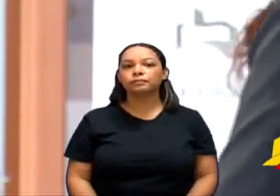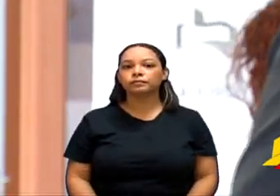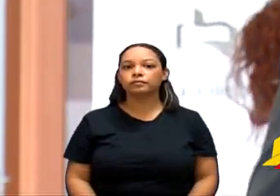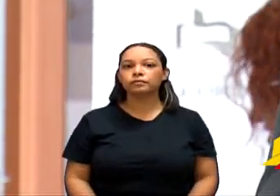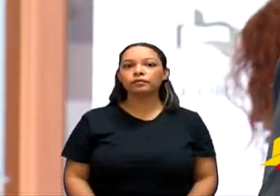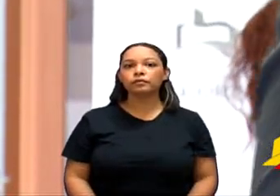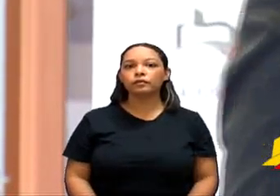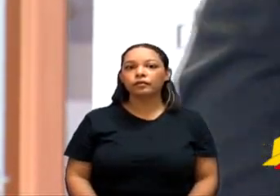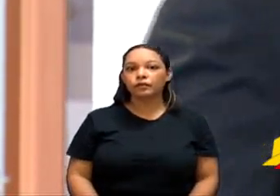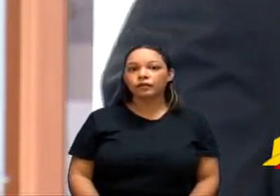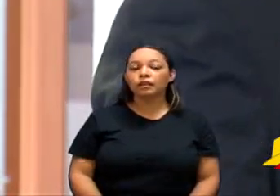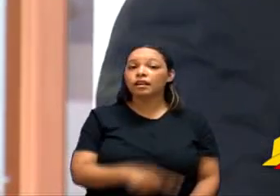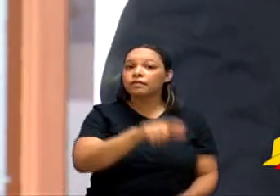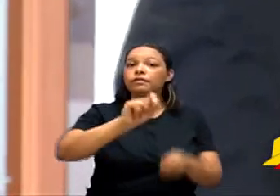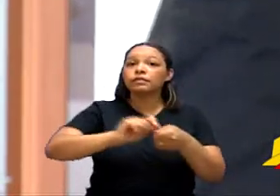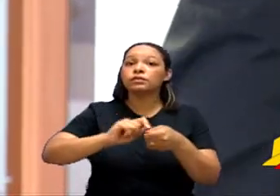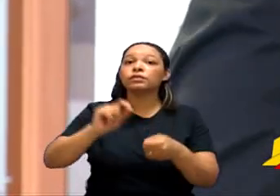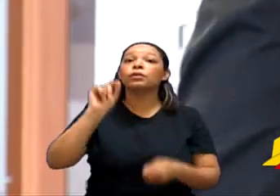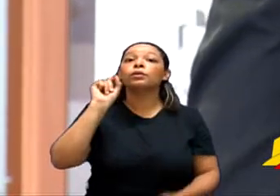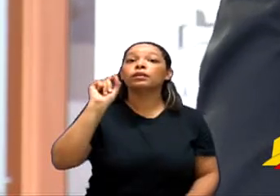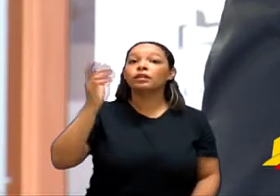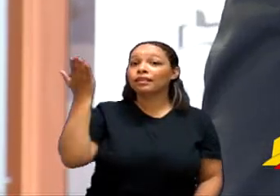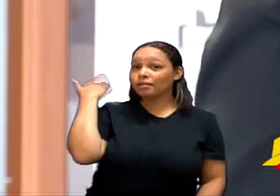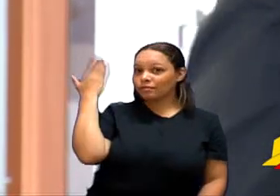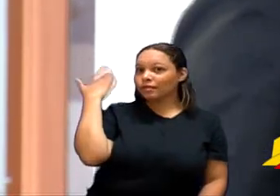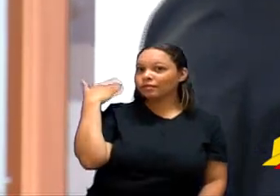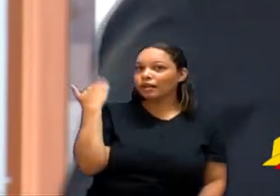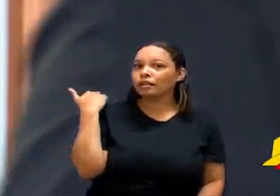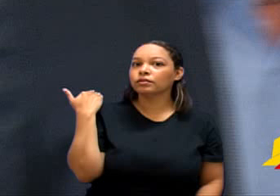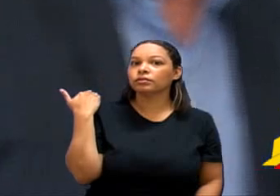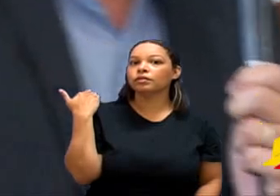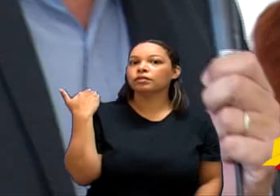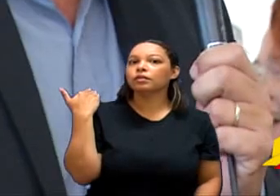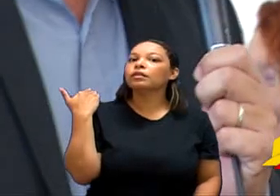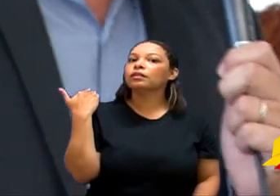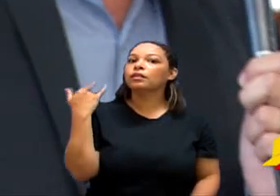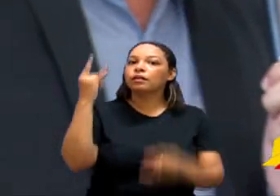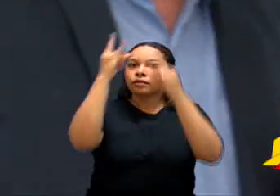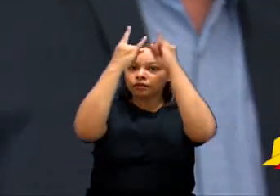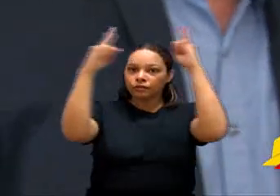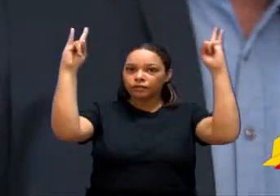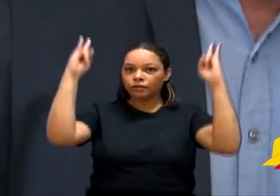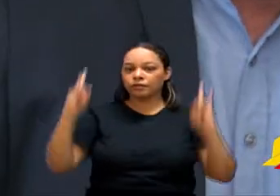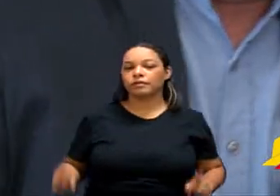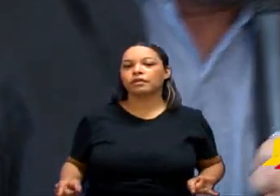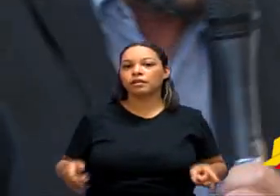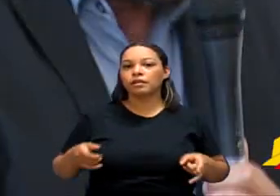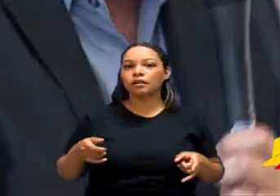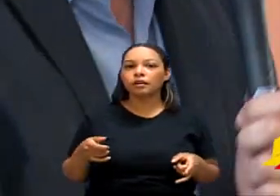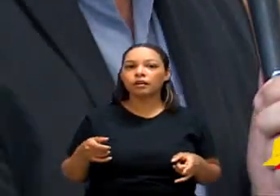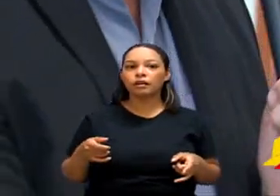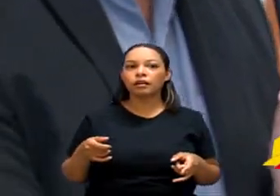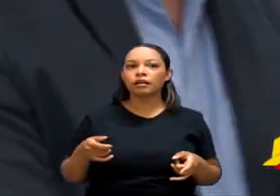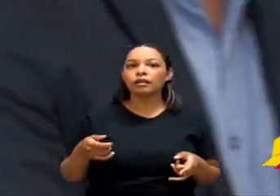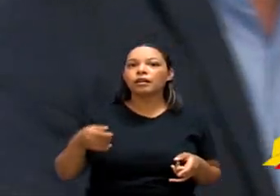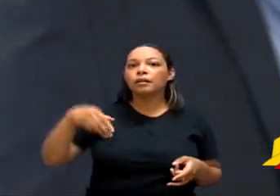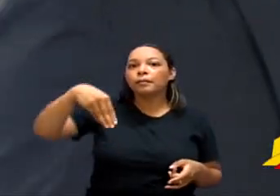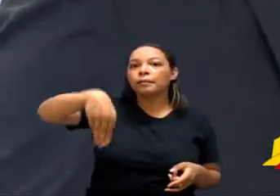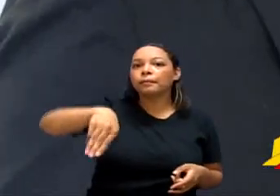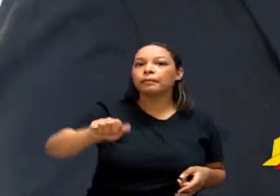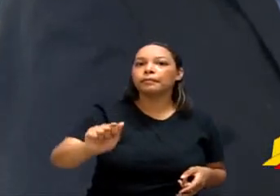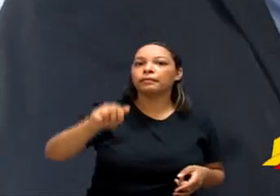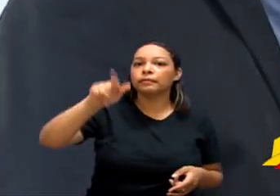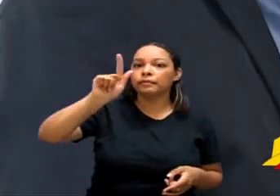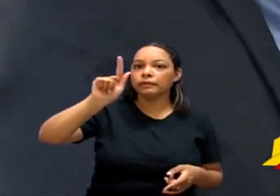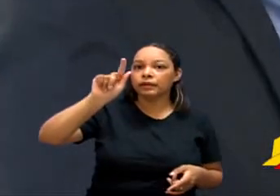Sabe o que faziam? O coitadinho que estava vendendo goiaba no carrinho de mão, eu já vi fiscal chegar e macetar o pé, pisar em todas